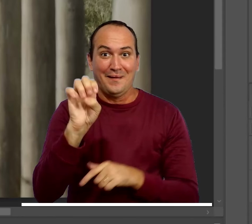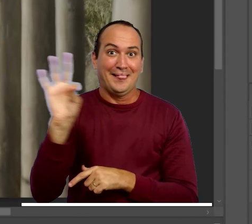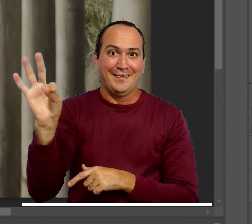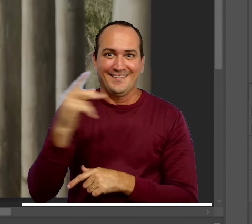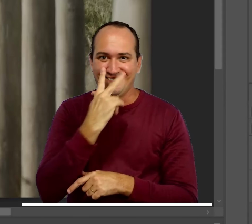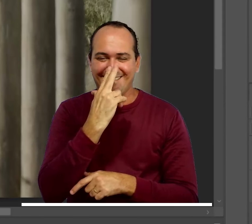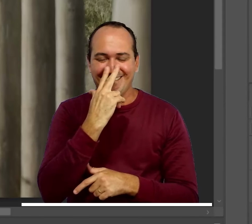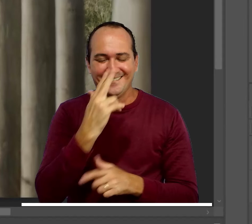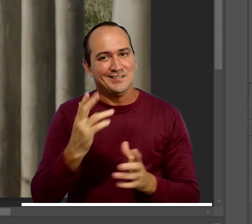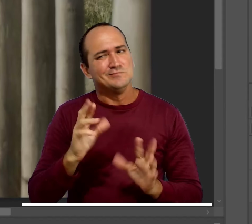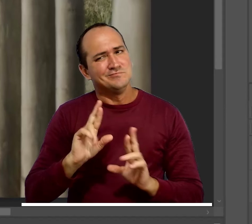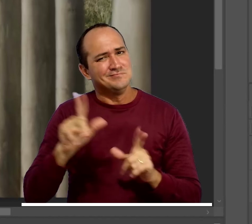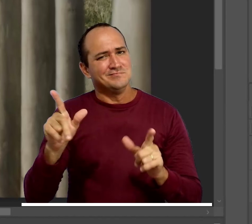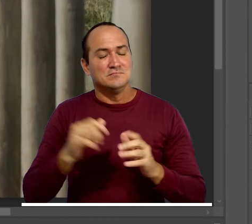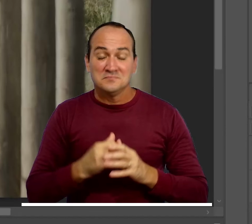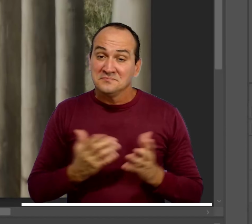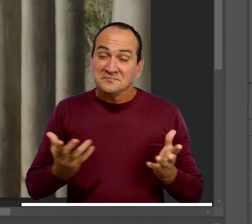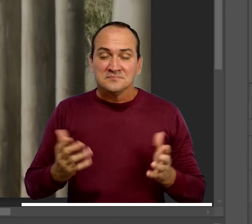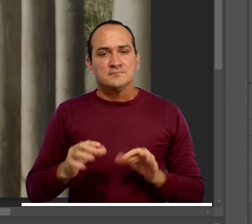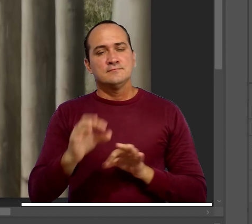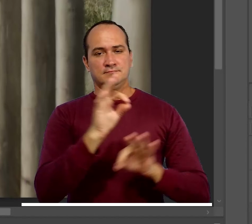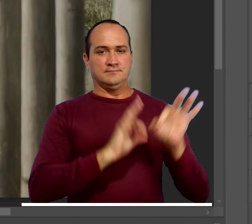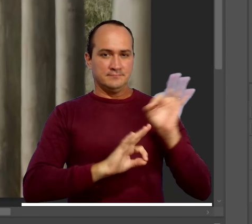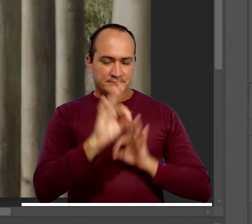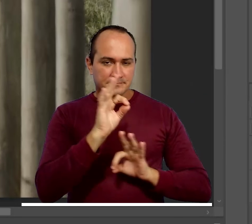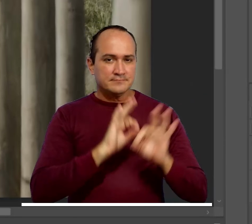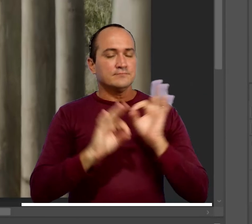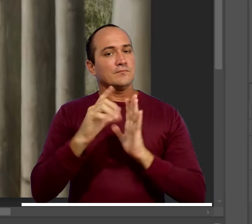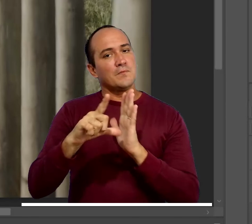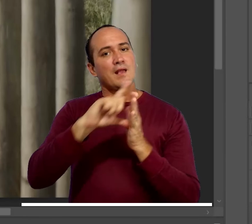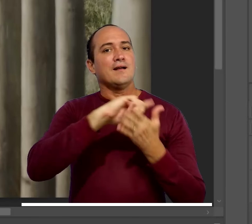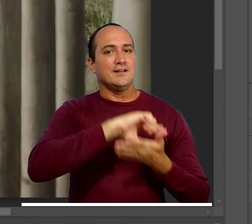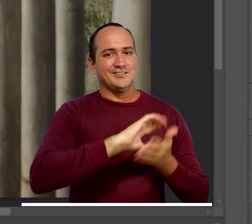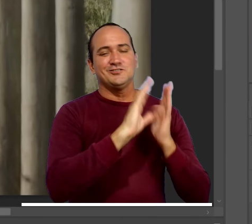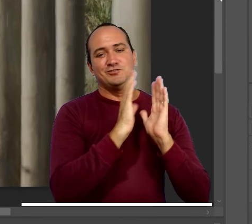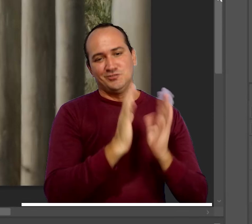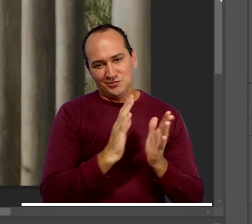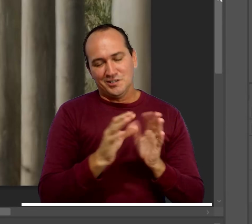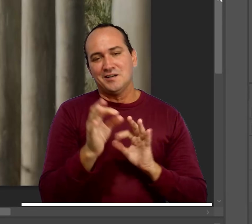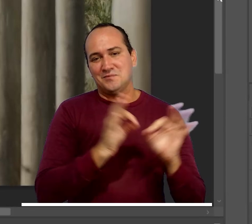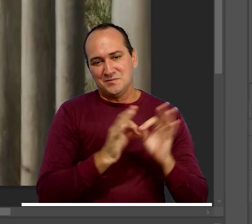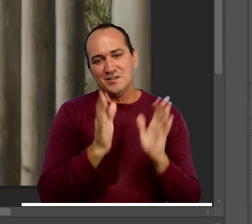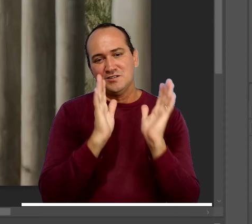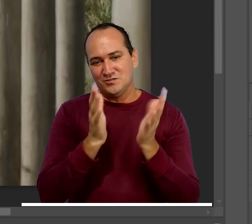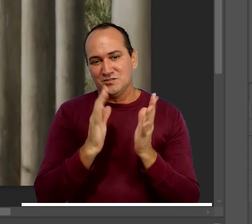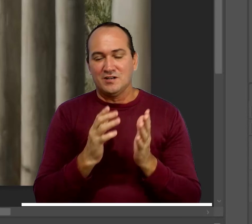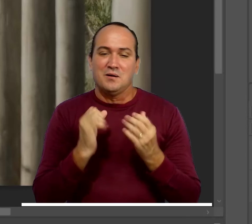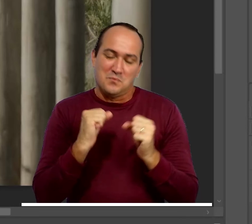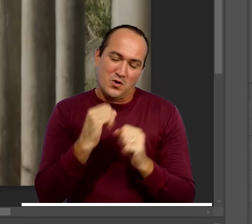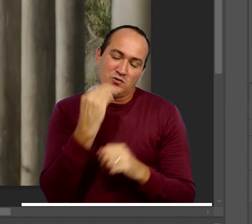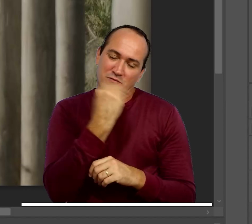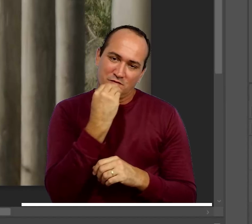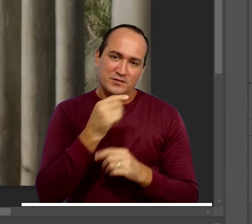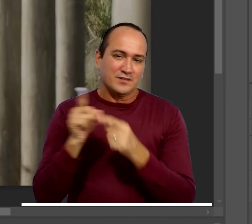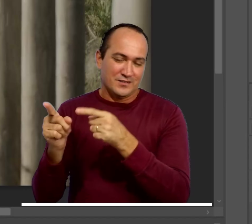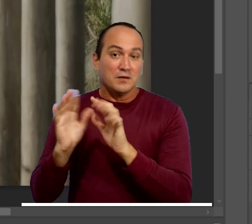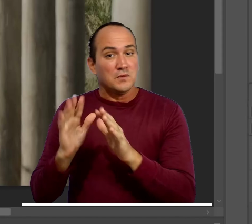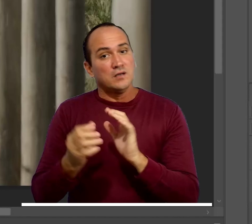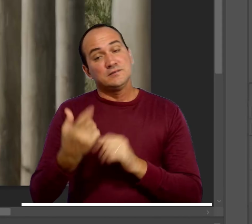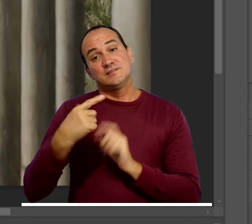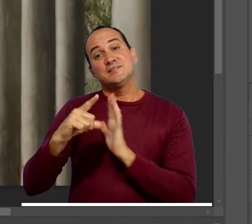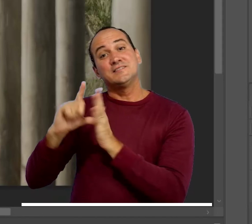preciso admitir que ficou bem diferente. Bem, eu já tinha preparado uma imagem antes, tá? Eu poderia aproveitar essa daqui, mas eu já